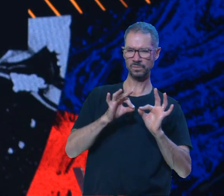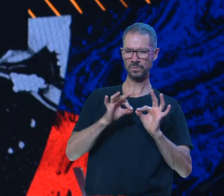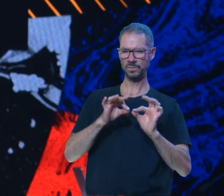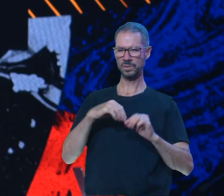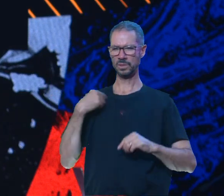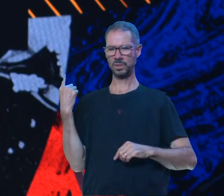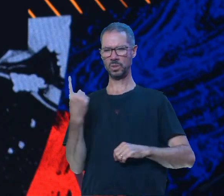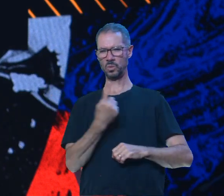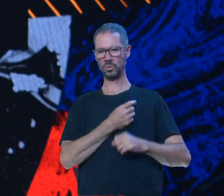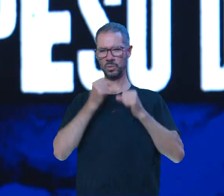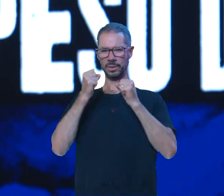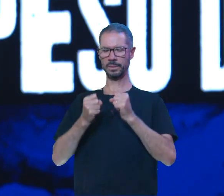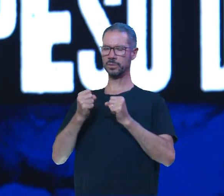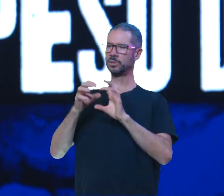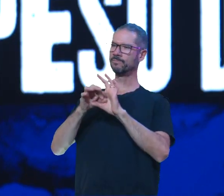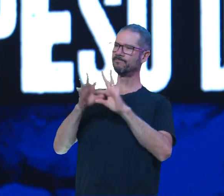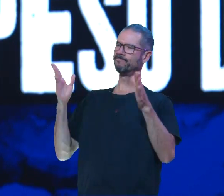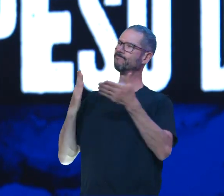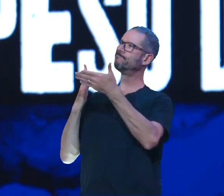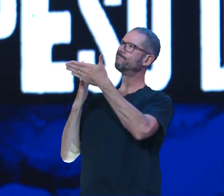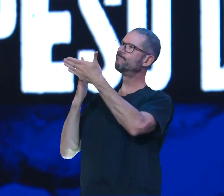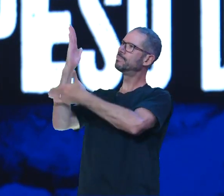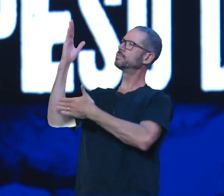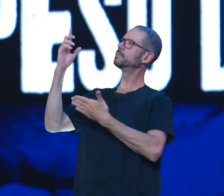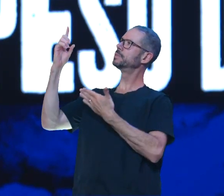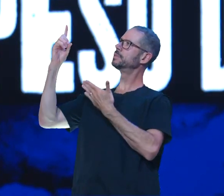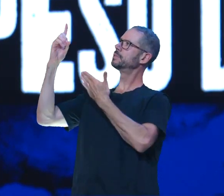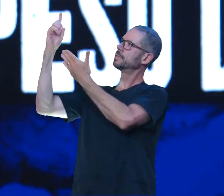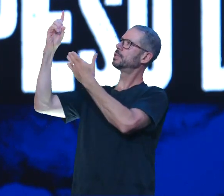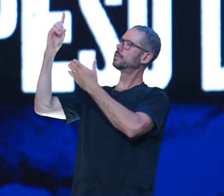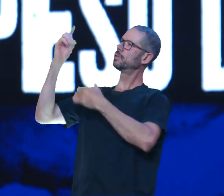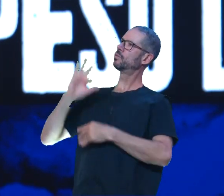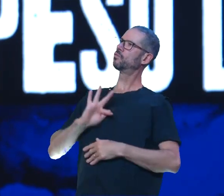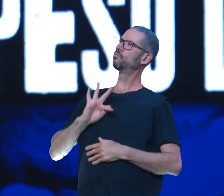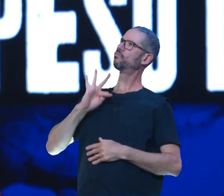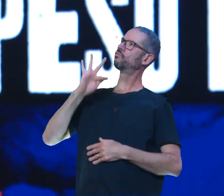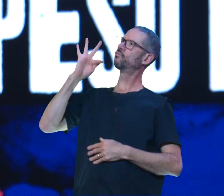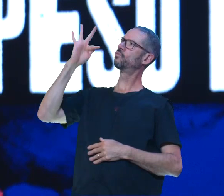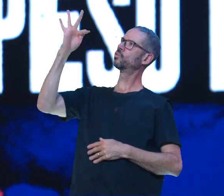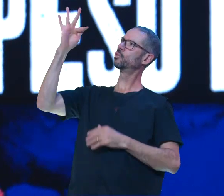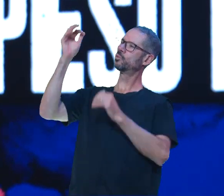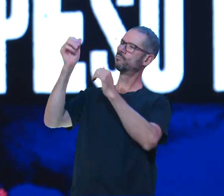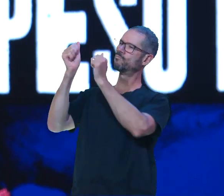para que nós pudéssemos ter livre acesso a Deus e um dia habitar com o Senhor nos céus.